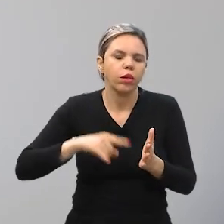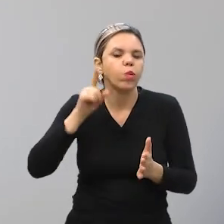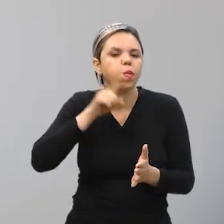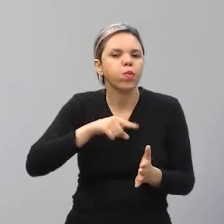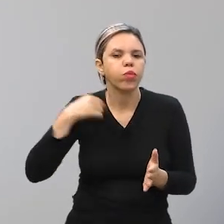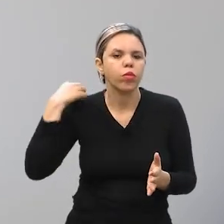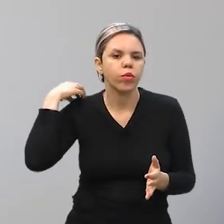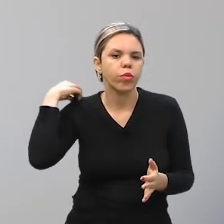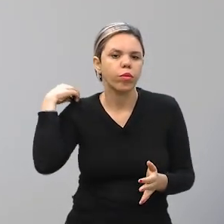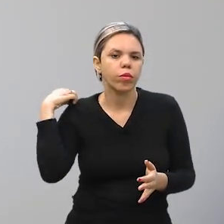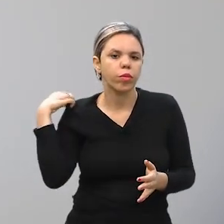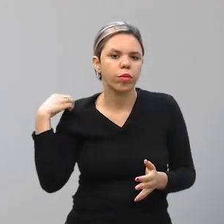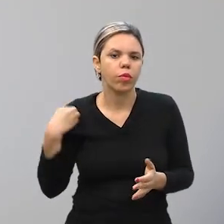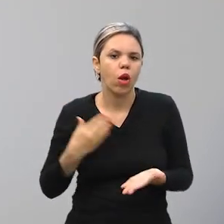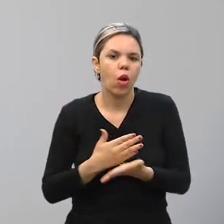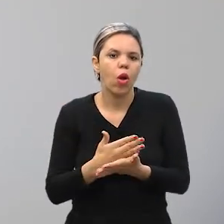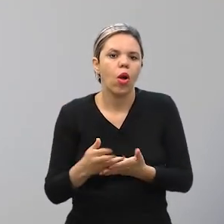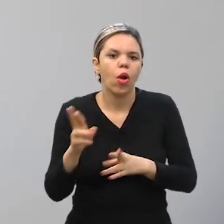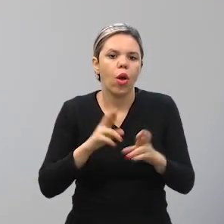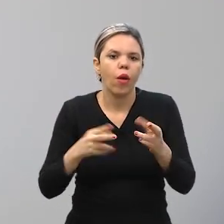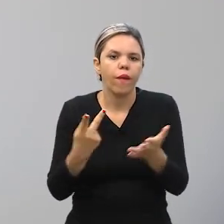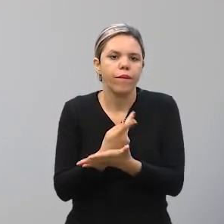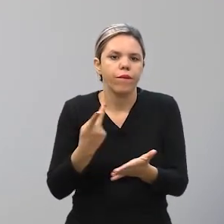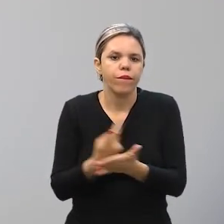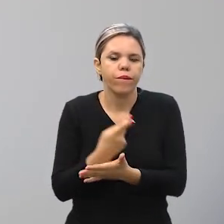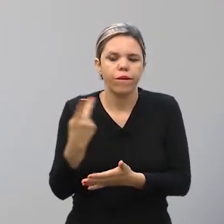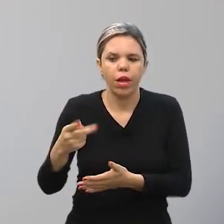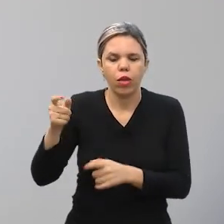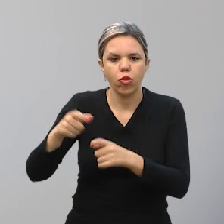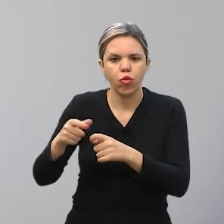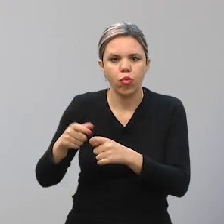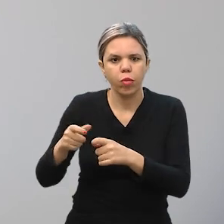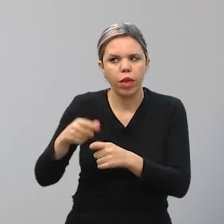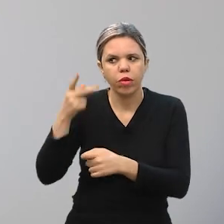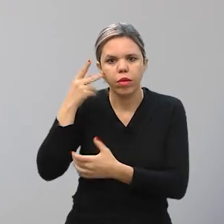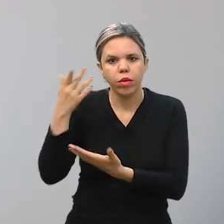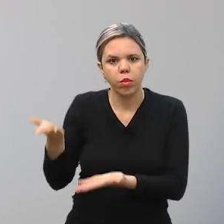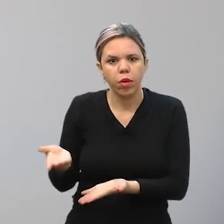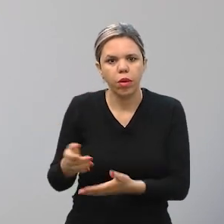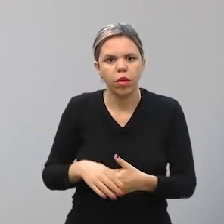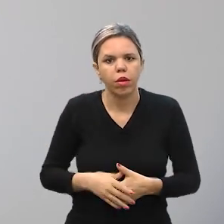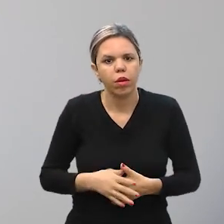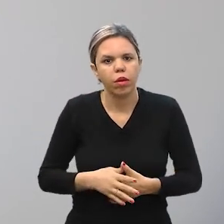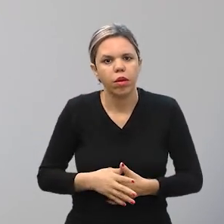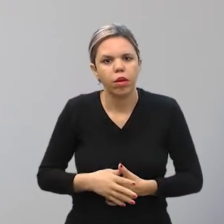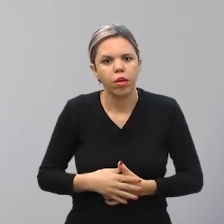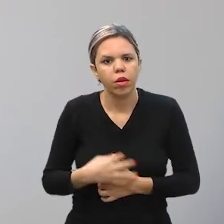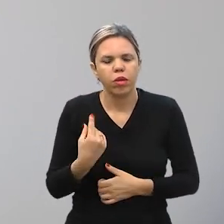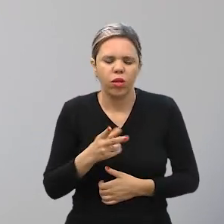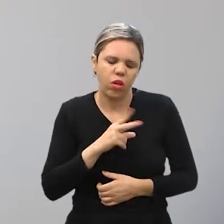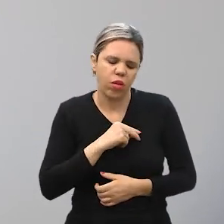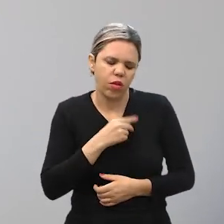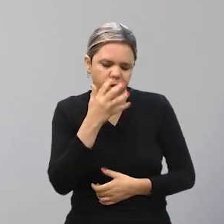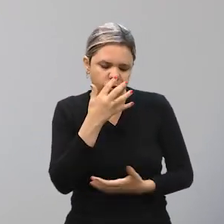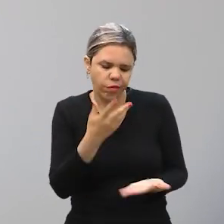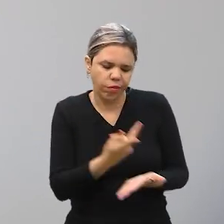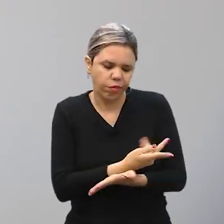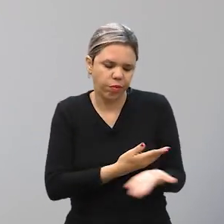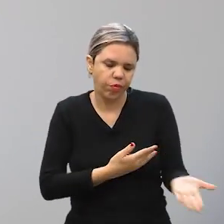Estados Unidos, eu comecei a ver erro dele. E aí eu falei, nossa, mas está errado aqui.